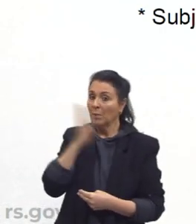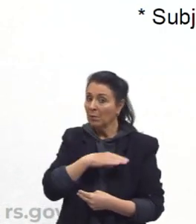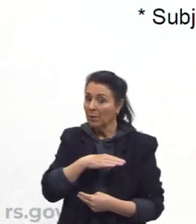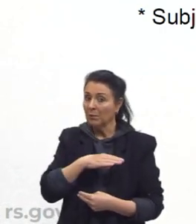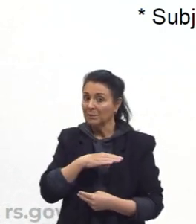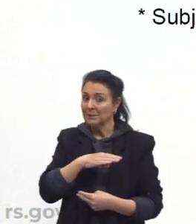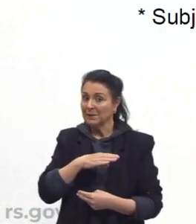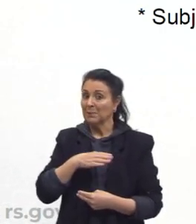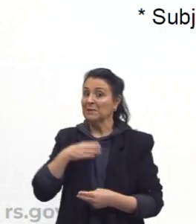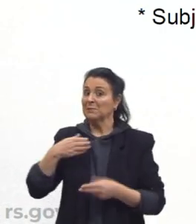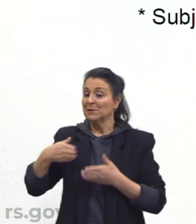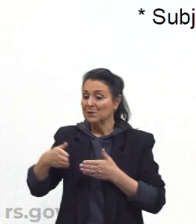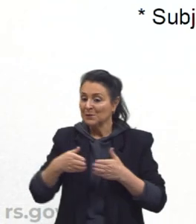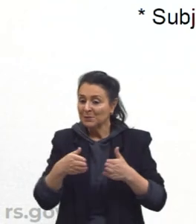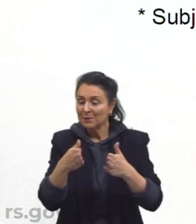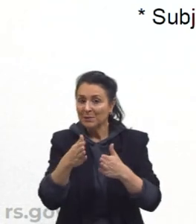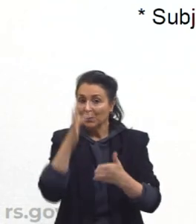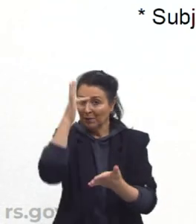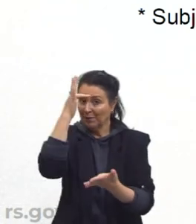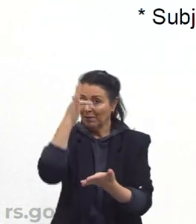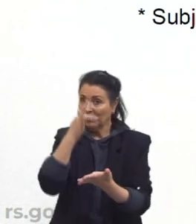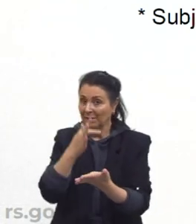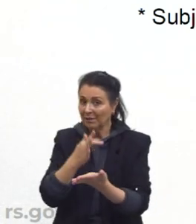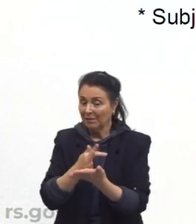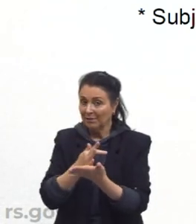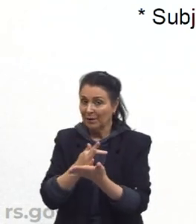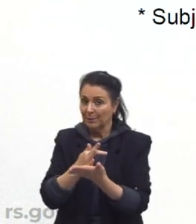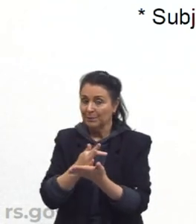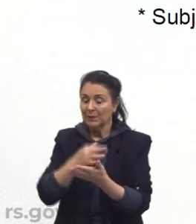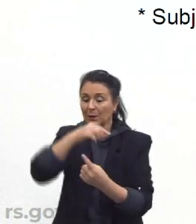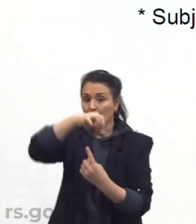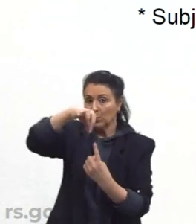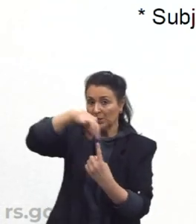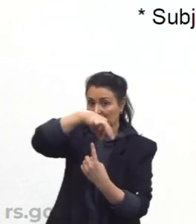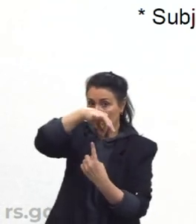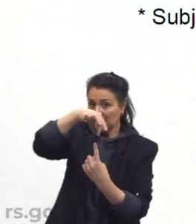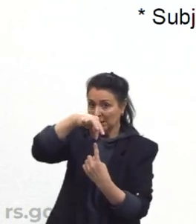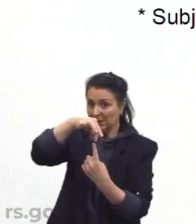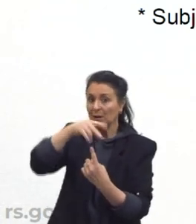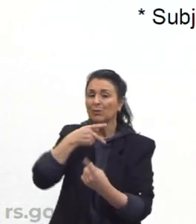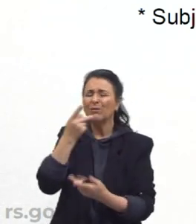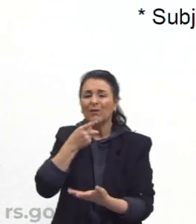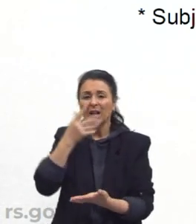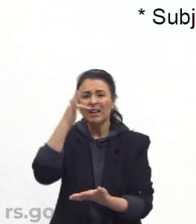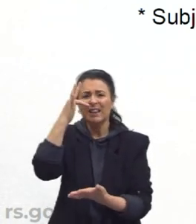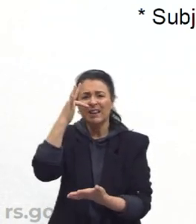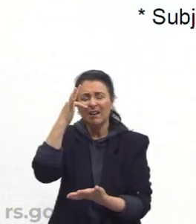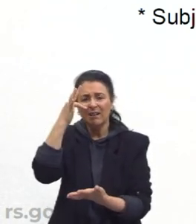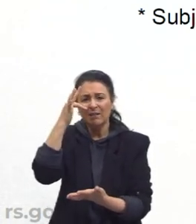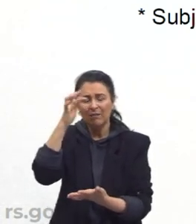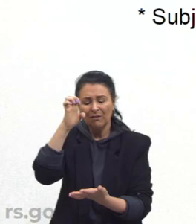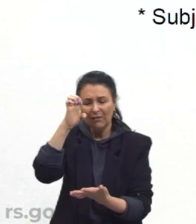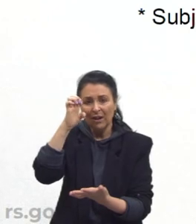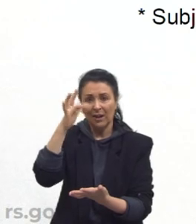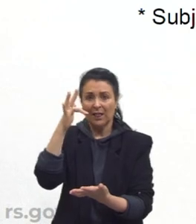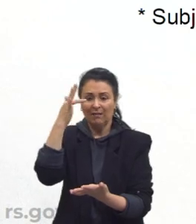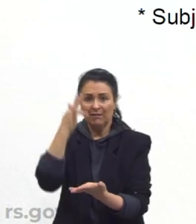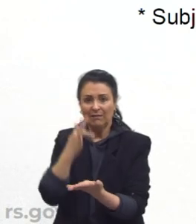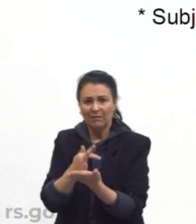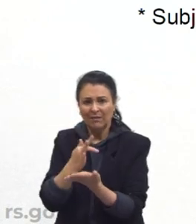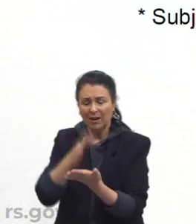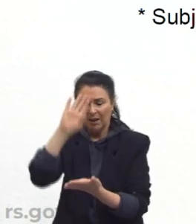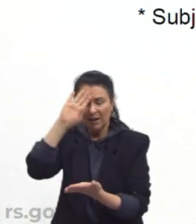o Santo Agostinho não é a bate muito nessa questão da fé a fé para se chegar a